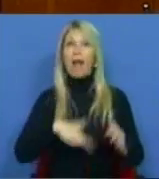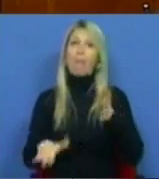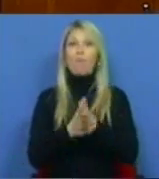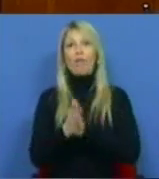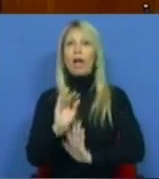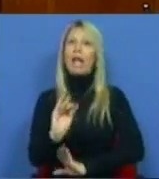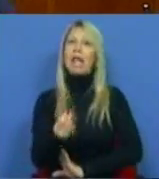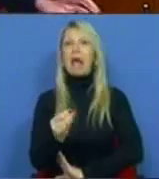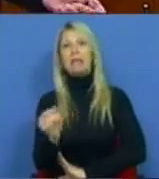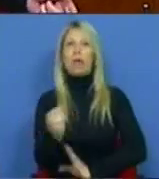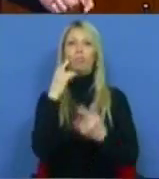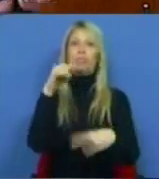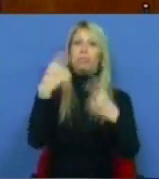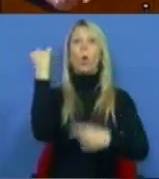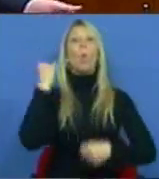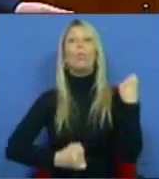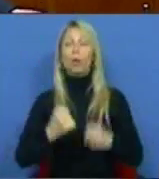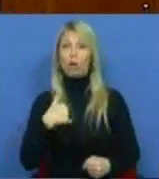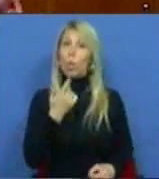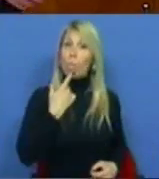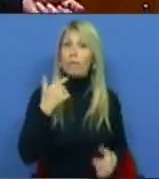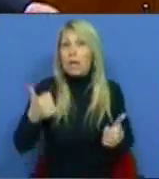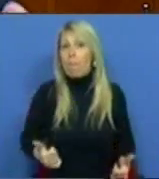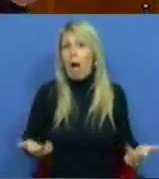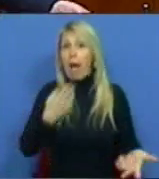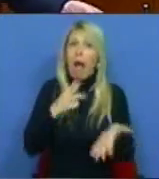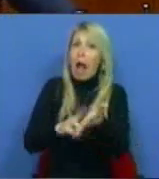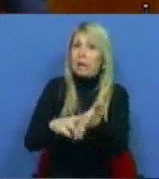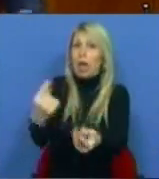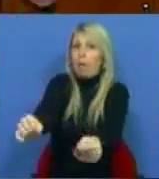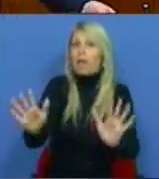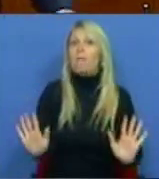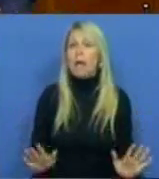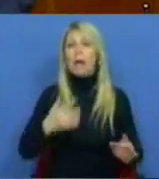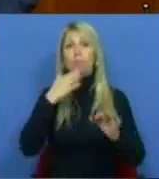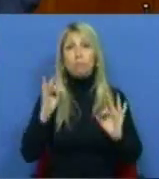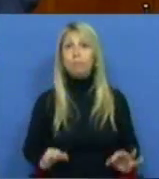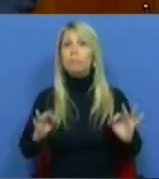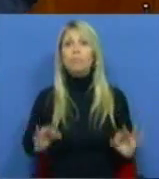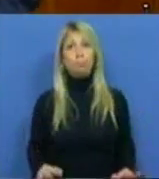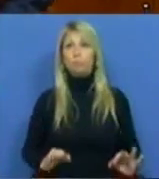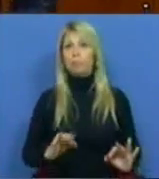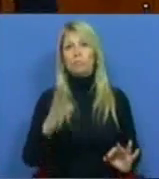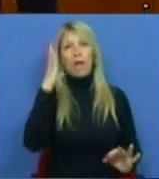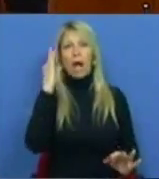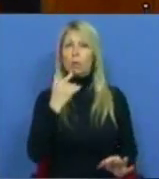crianças para um protesto que eu percebo bem que tenha razão de ser, mas que, sinceramente, me parece excessivo esses métodos.